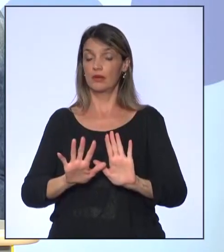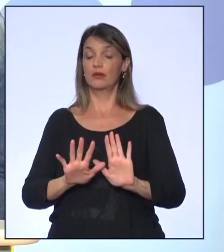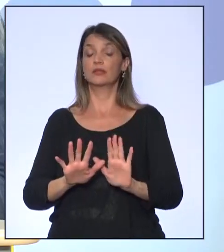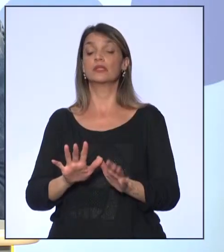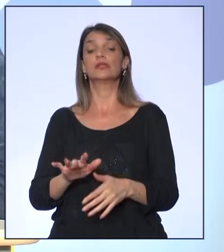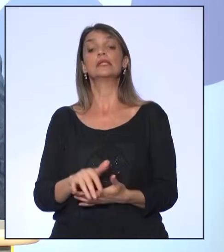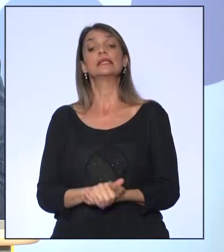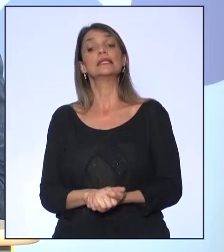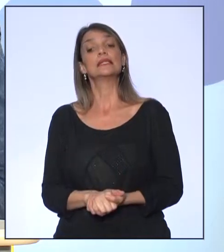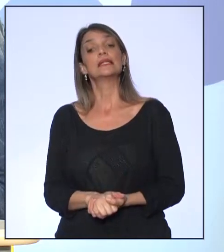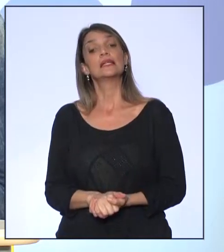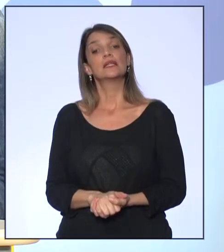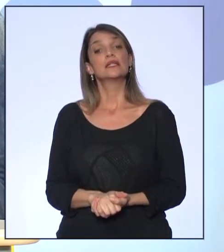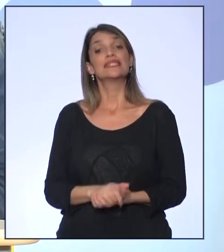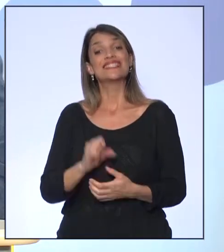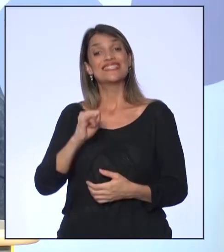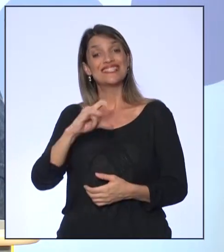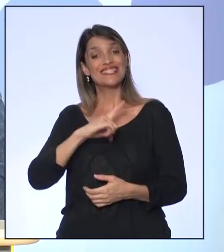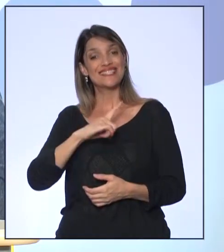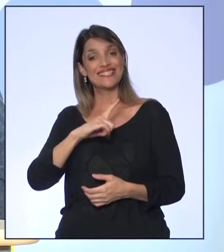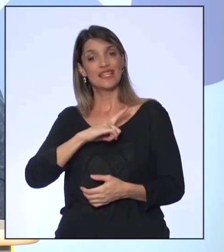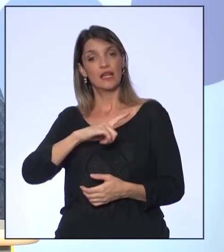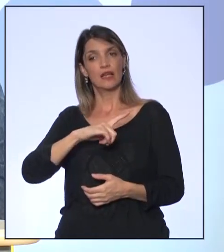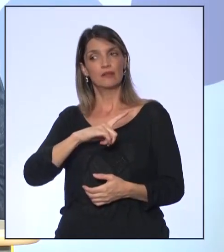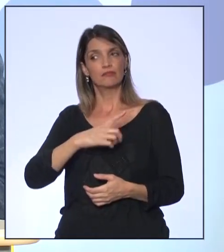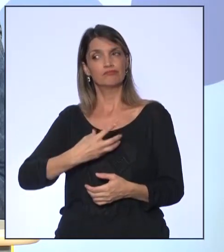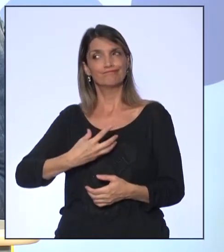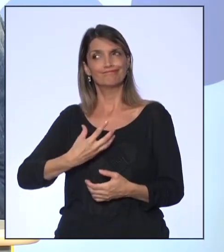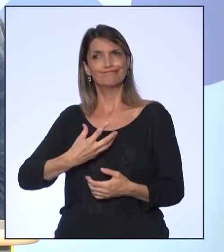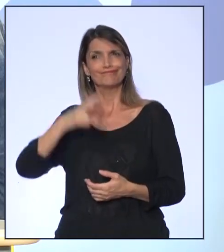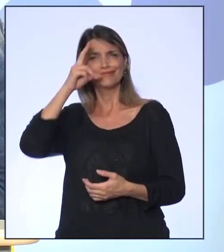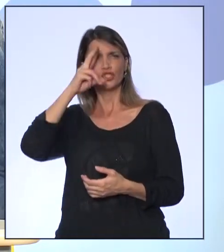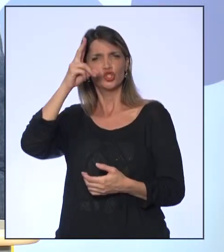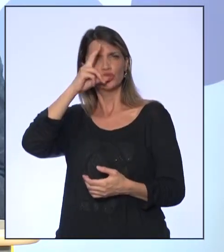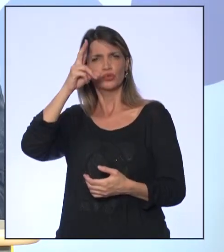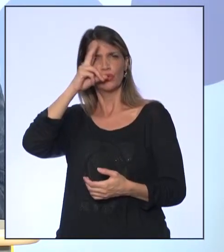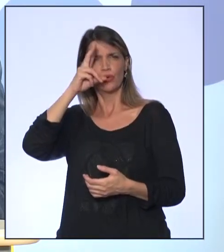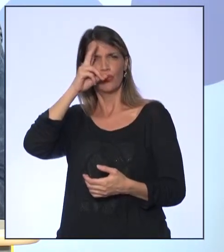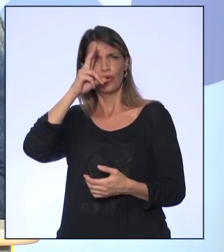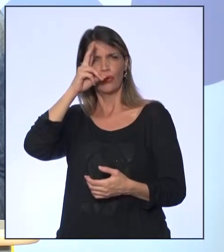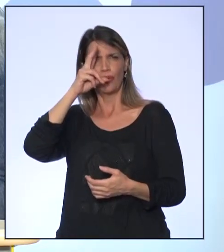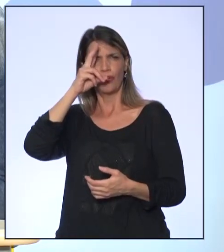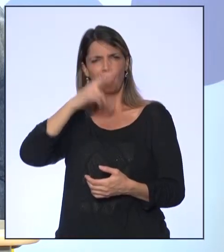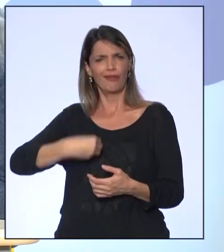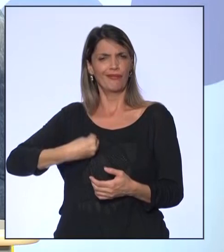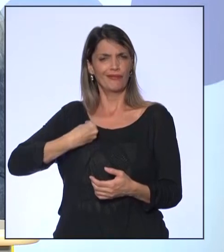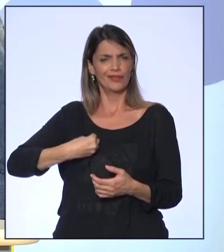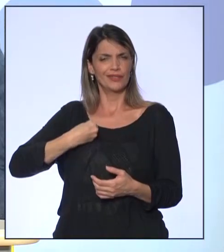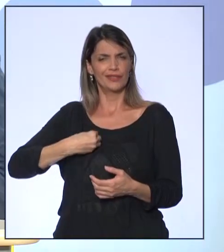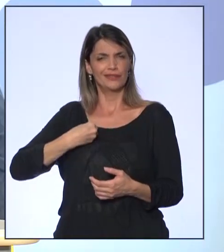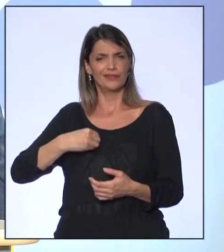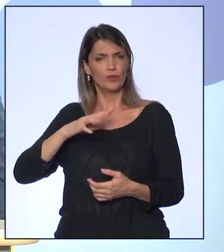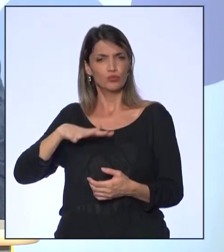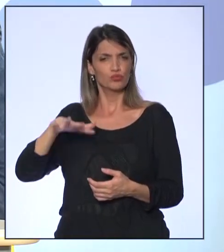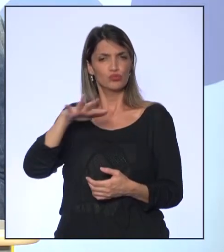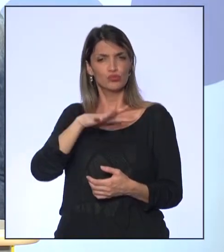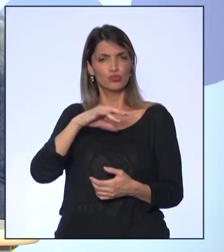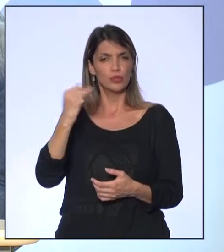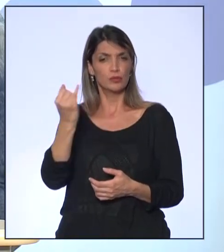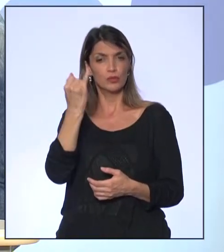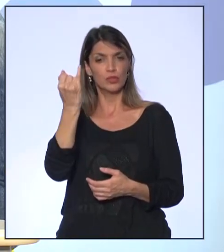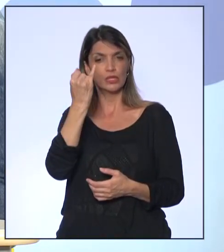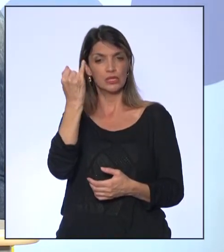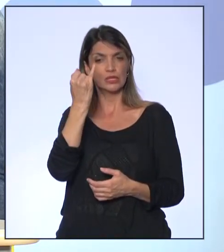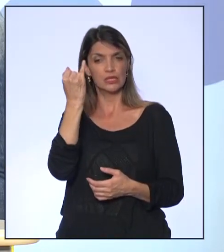ele tenha aquela relação histórica também. Então, aí você vê todas as dimensões. Tudo que é importante preservar do ponto de